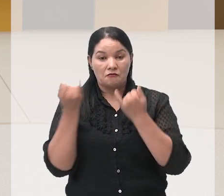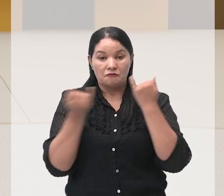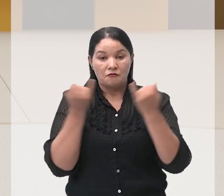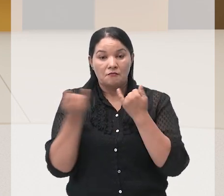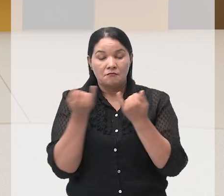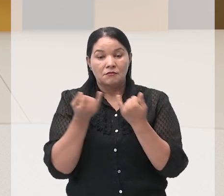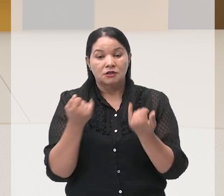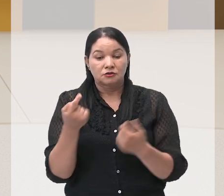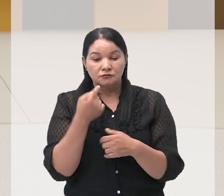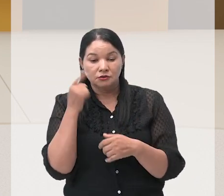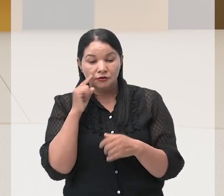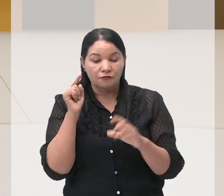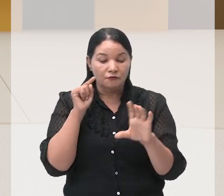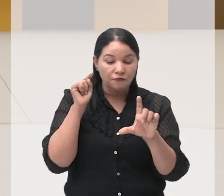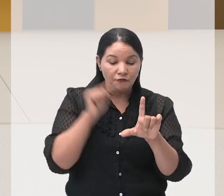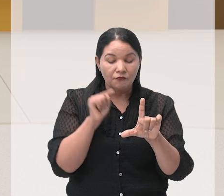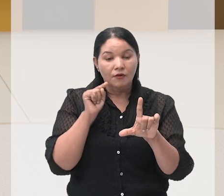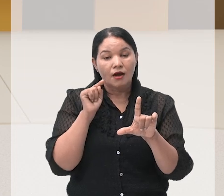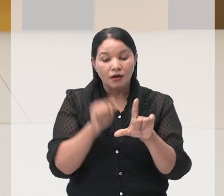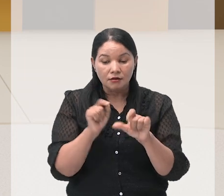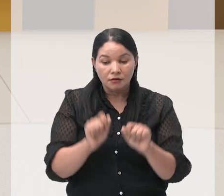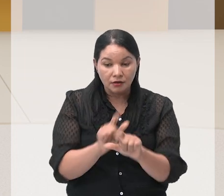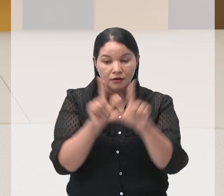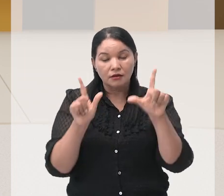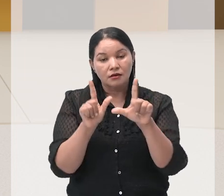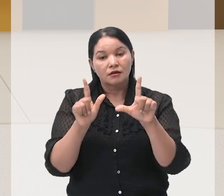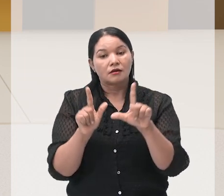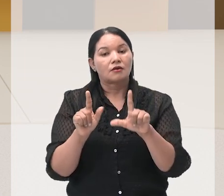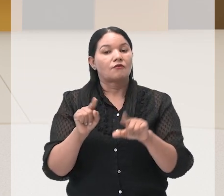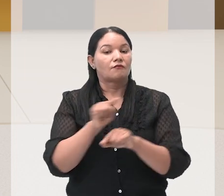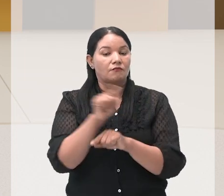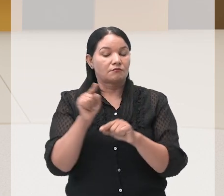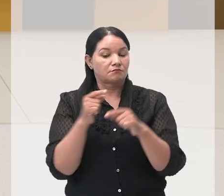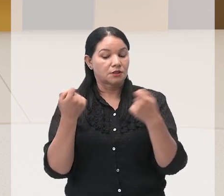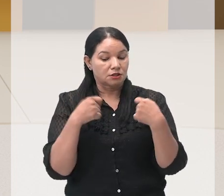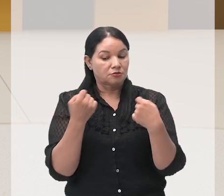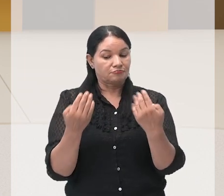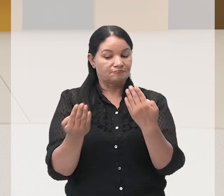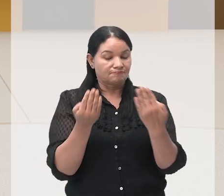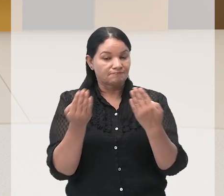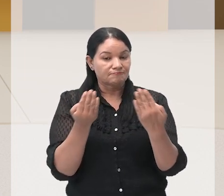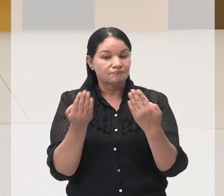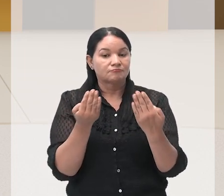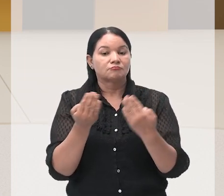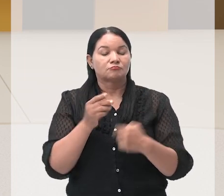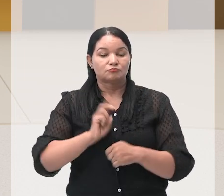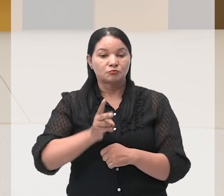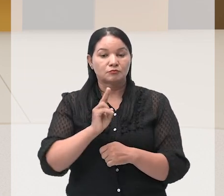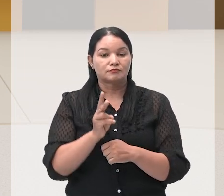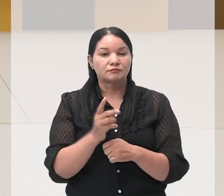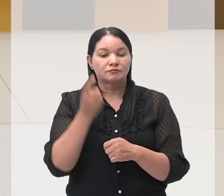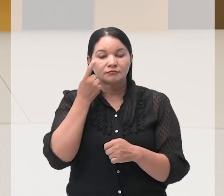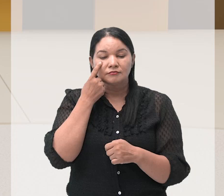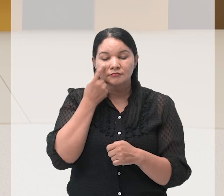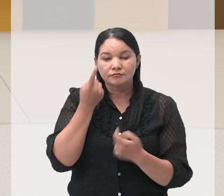vai olhar, receber aquele link com aquele título e será que é isso mesmo?